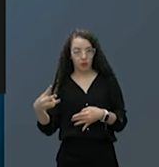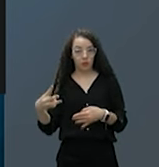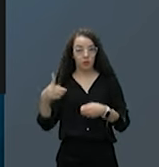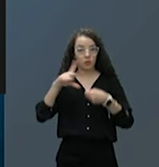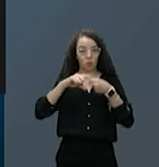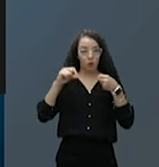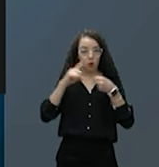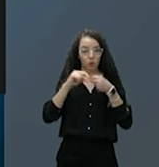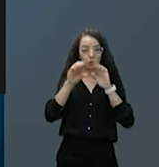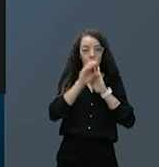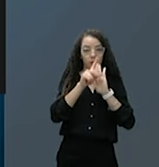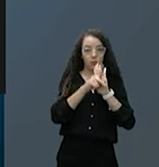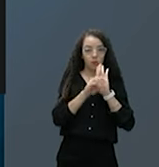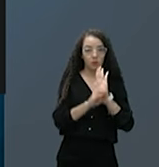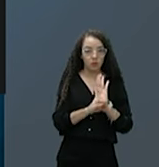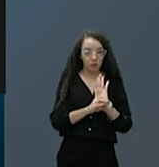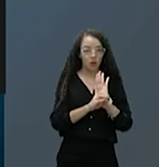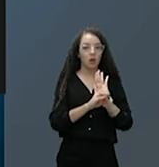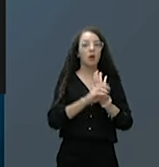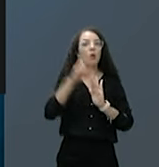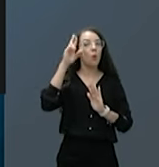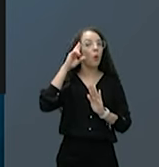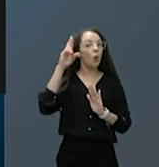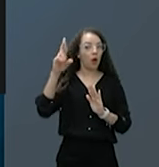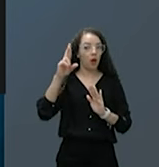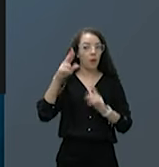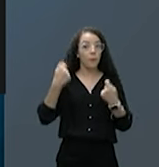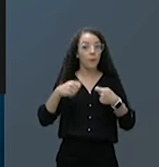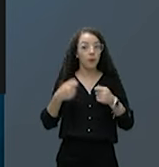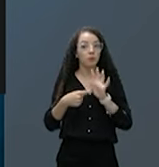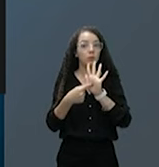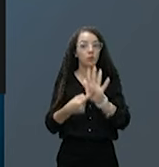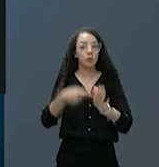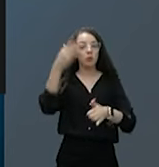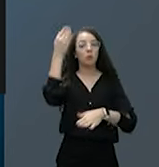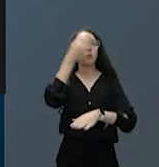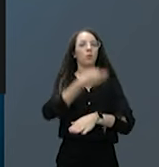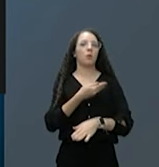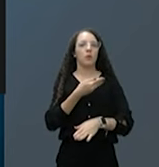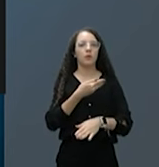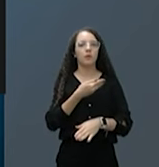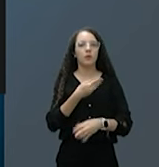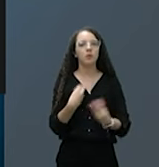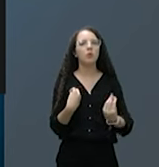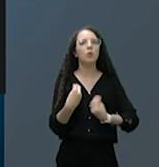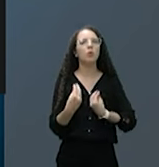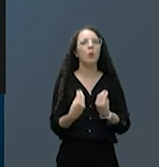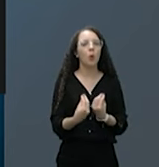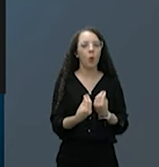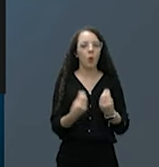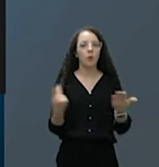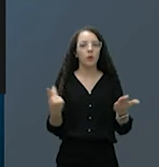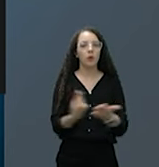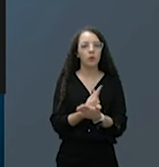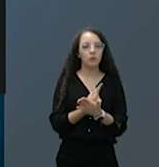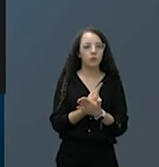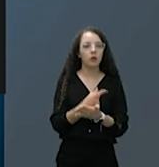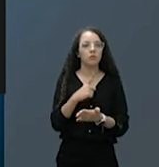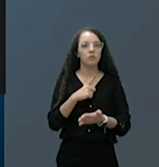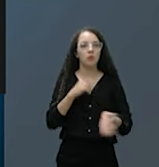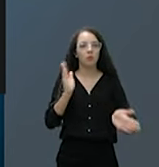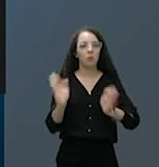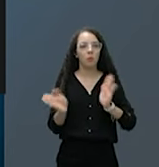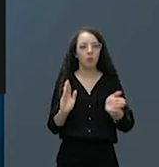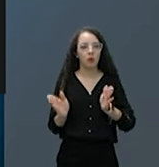que cabe ao réu produzir a prova de fato impeditivo ou extintivo da petição autoral, como é que ocorre com a prescrição.